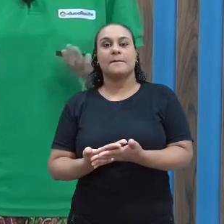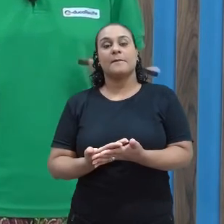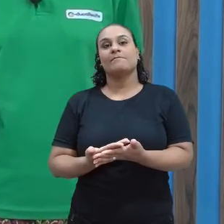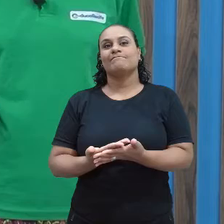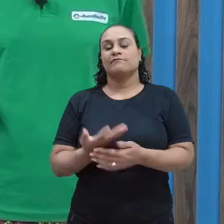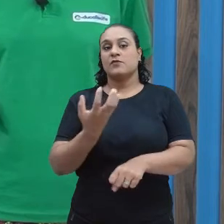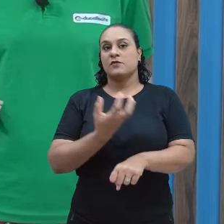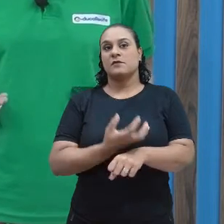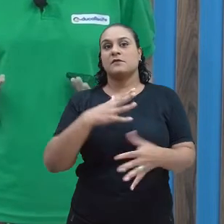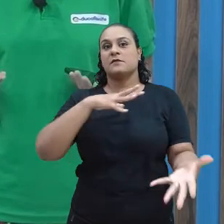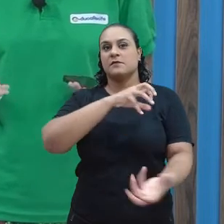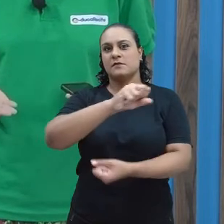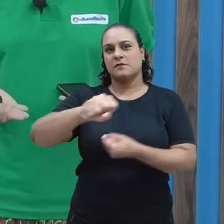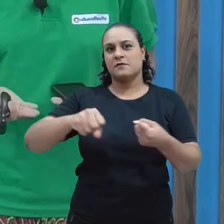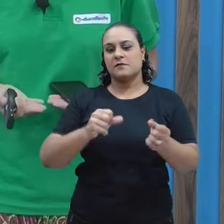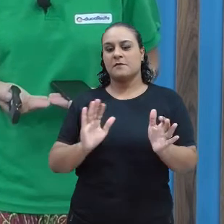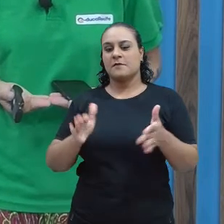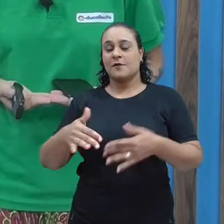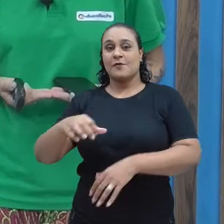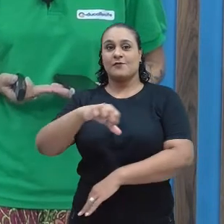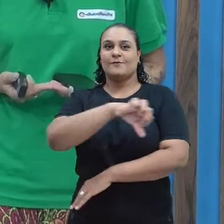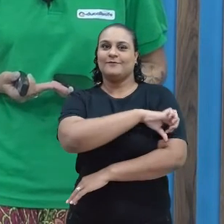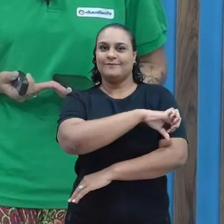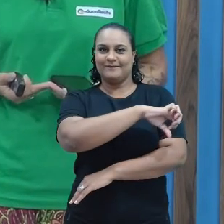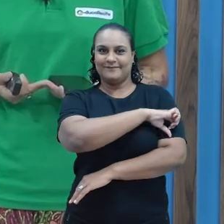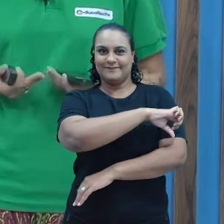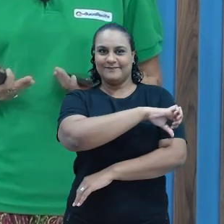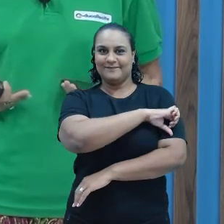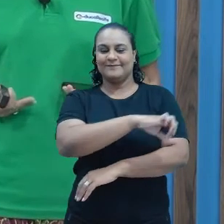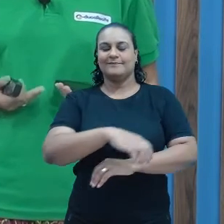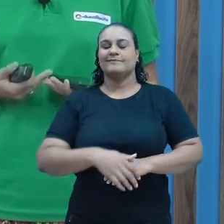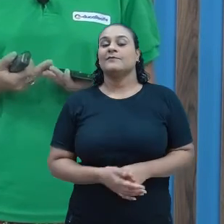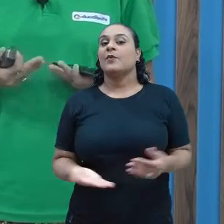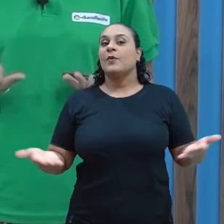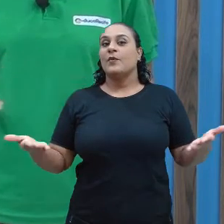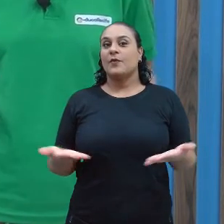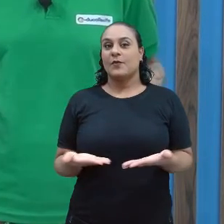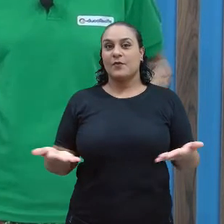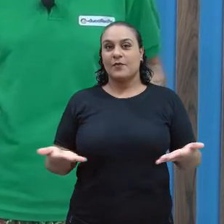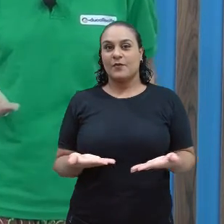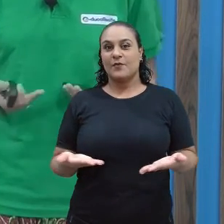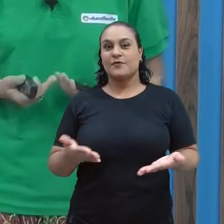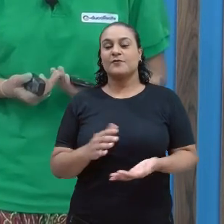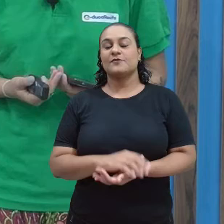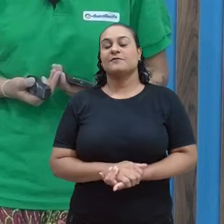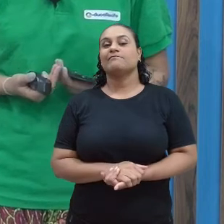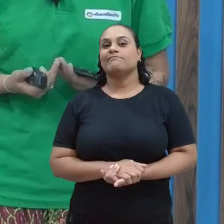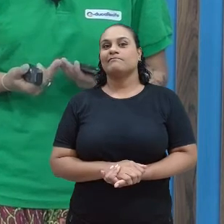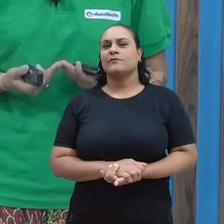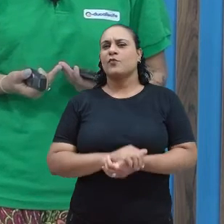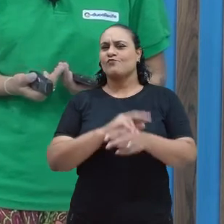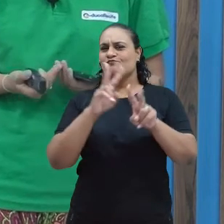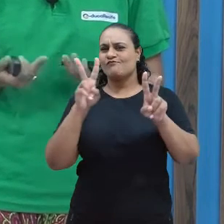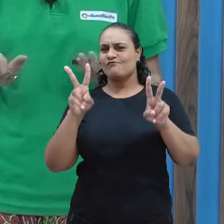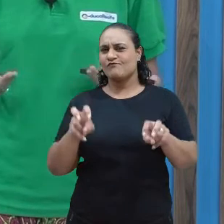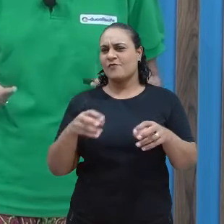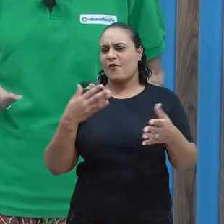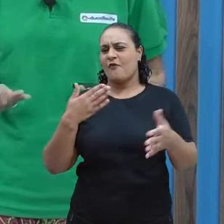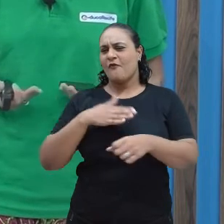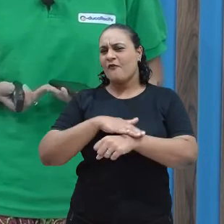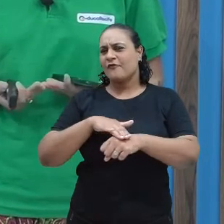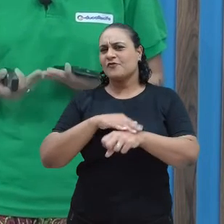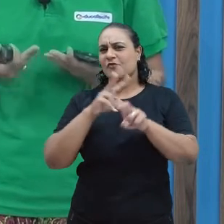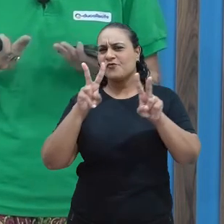para as turmas dos nonos anos, né? Hoje a gente está aqui, né, para falar sobre um tema bem